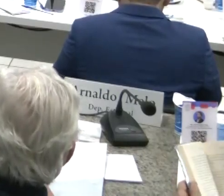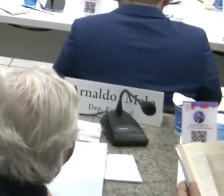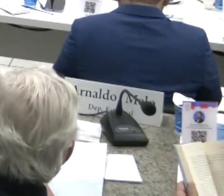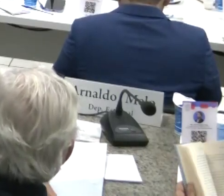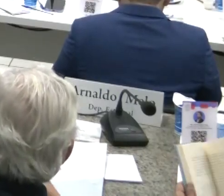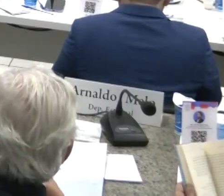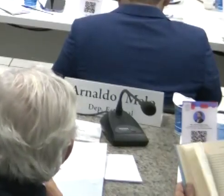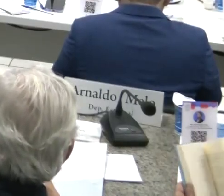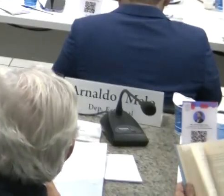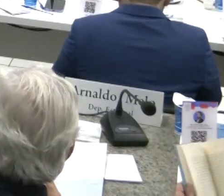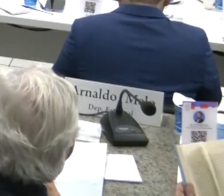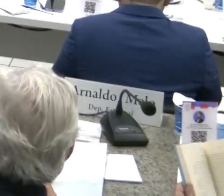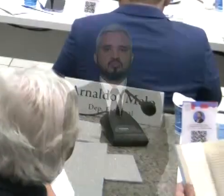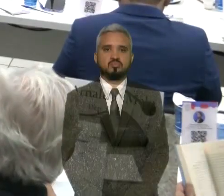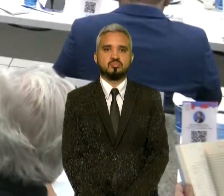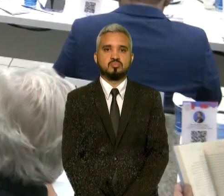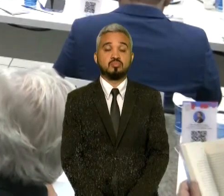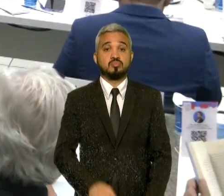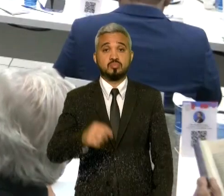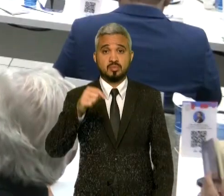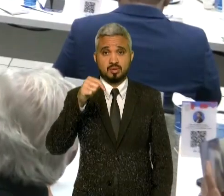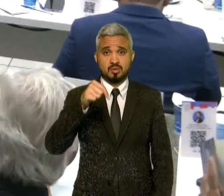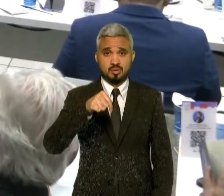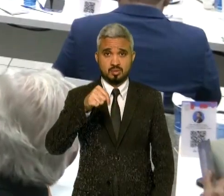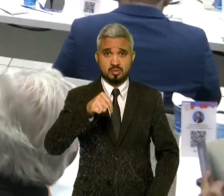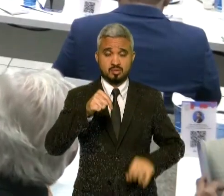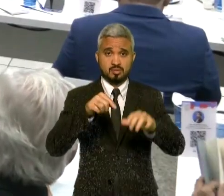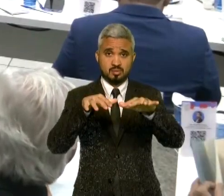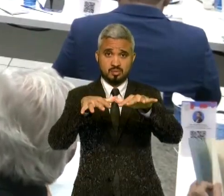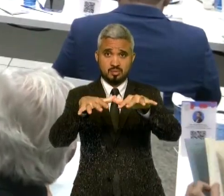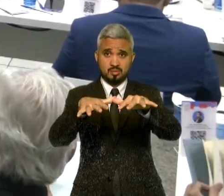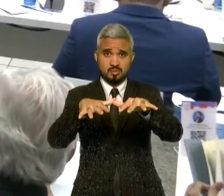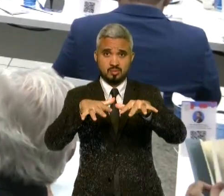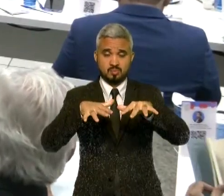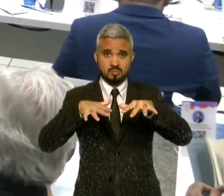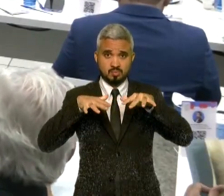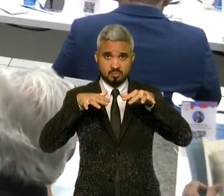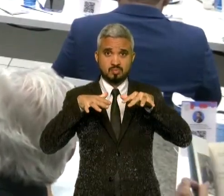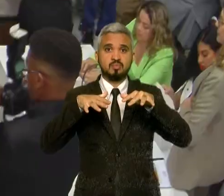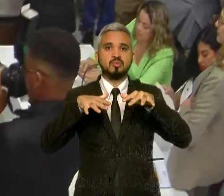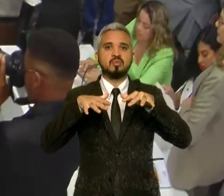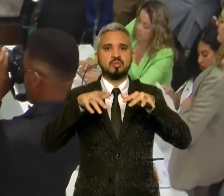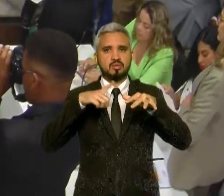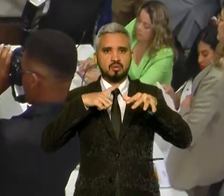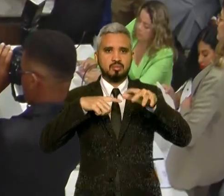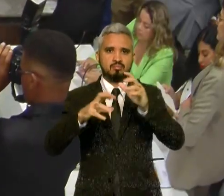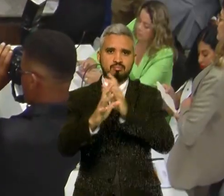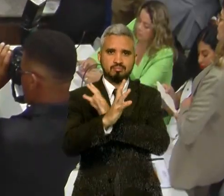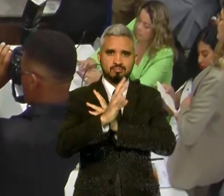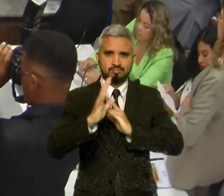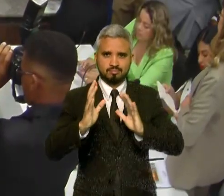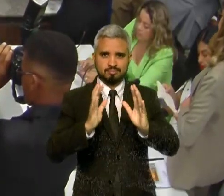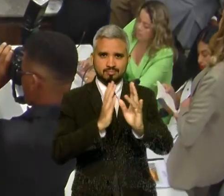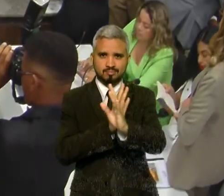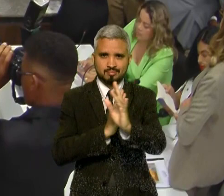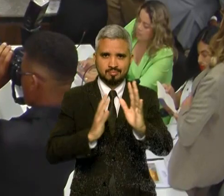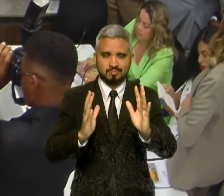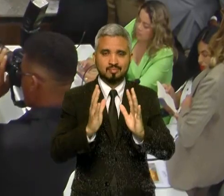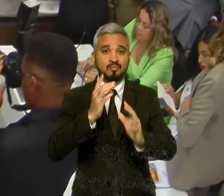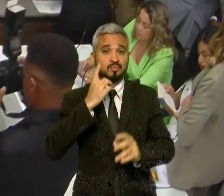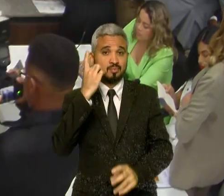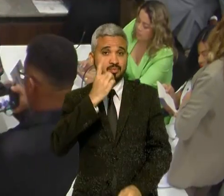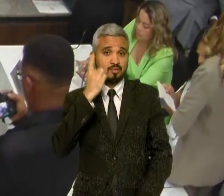Aqui no plenário continua a movimentação dos deputados, dos convidados, de todas as autoridades que estão participando do evento